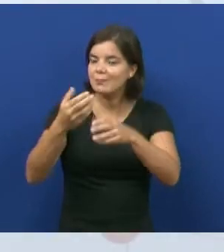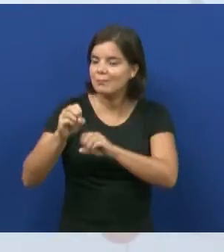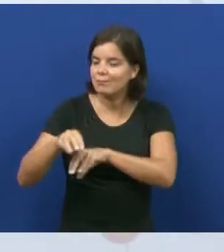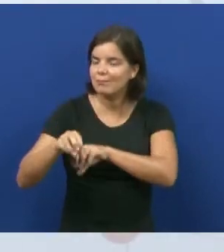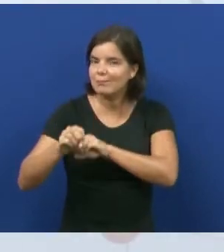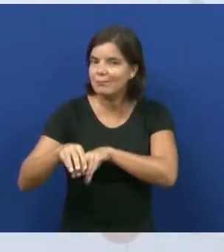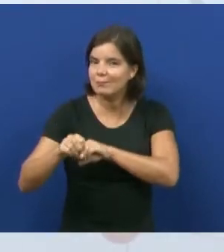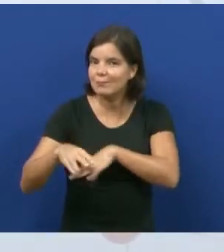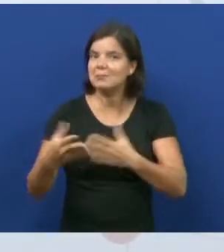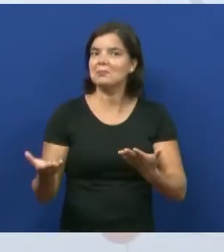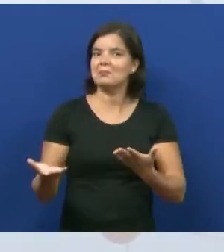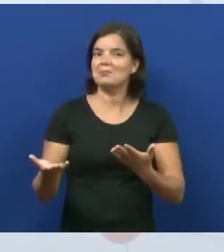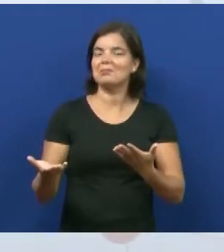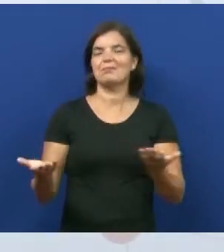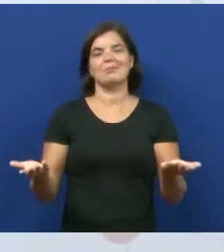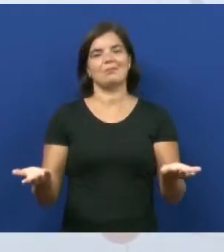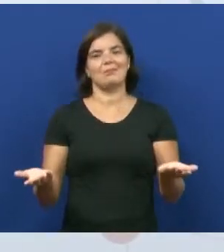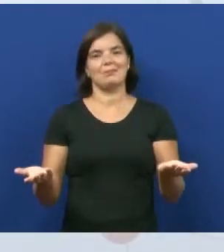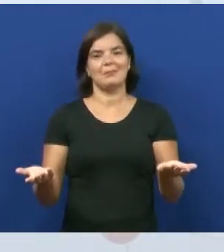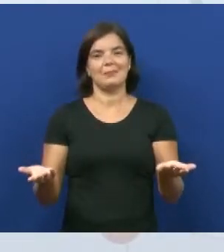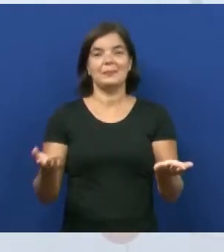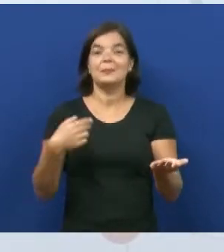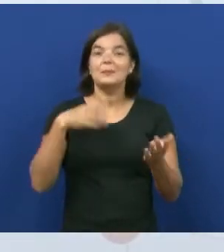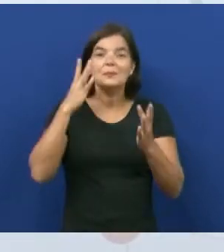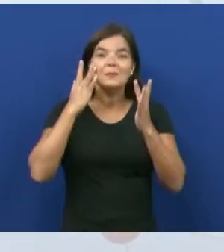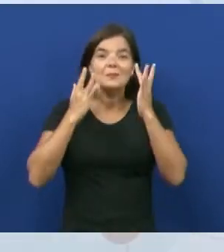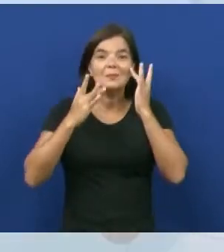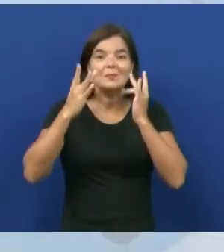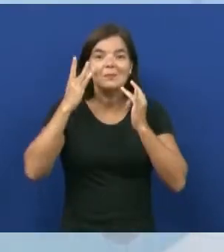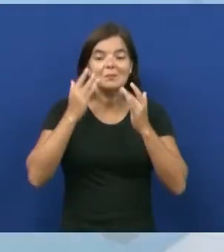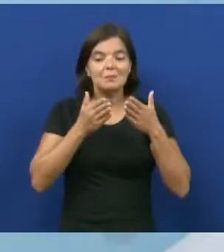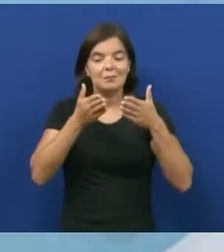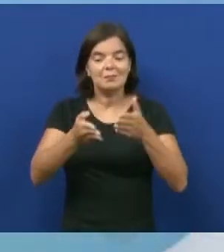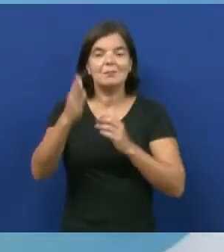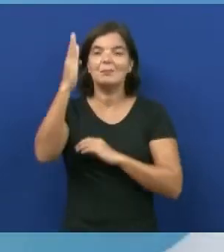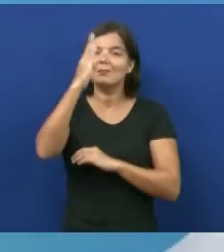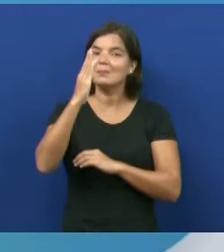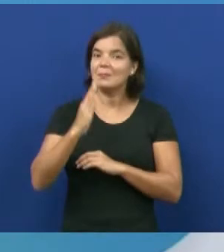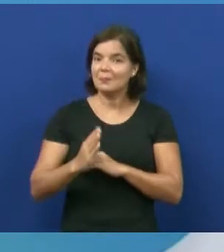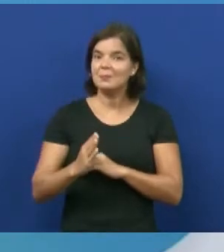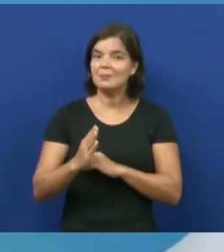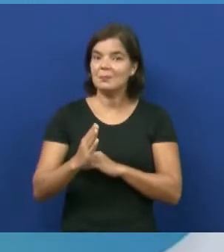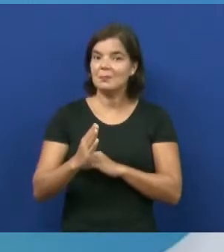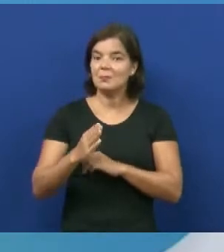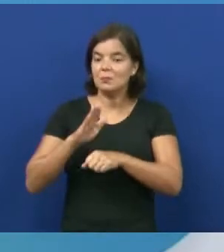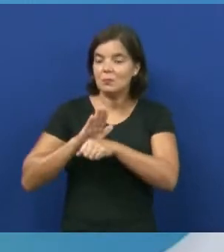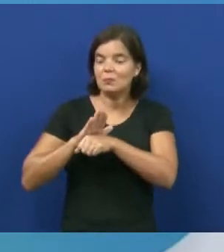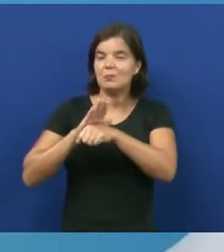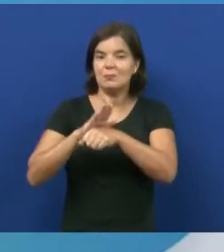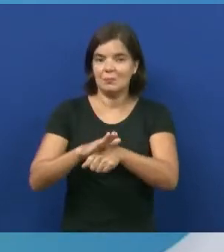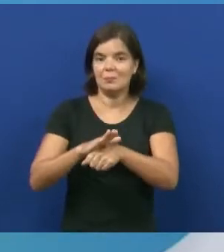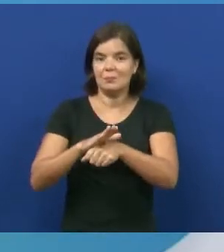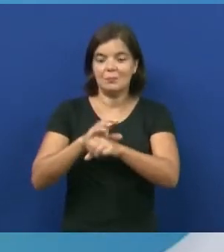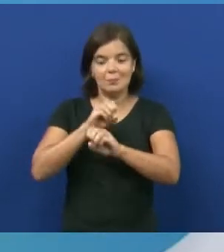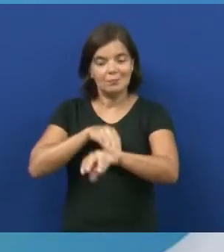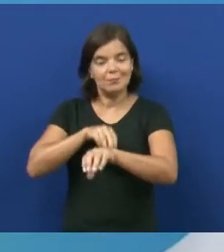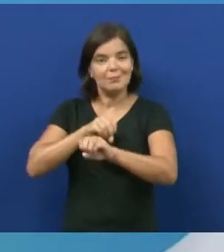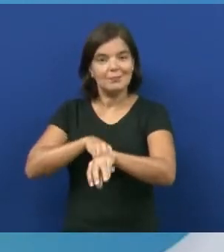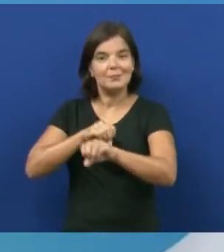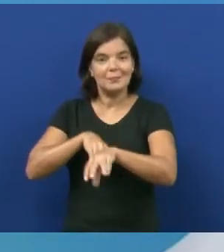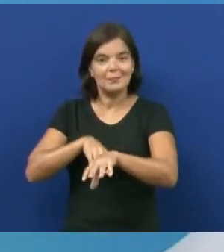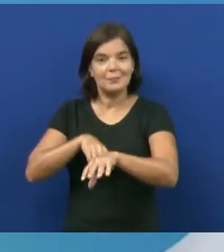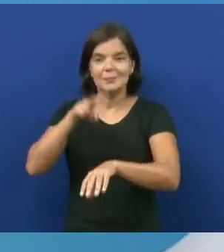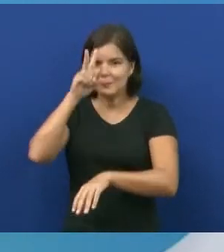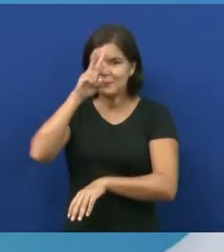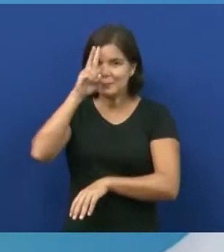colonização. Olha que coisa! O teatro então chega no Brasil como uma ferramenta catequética.